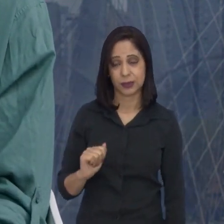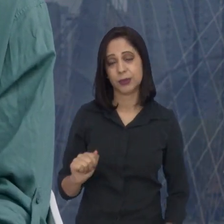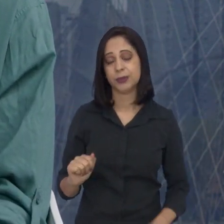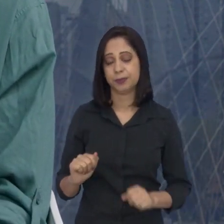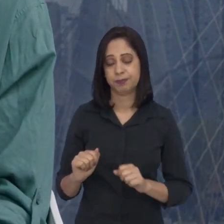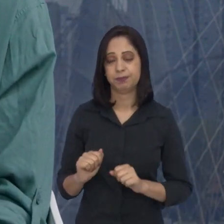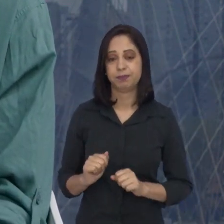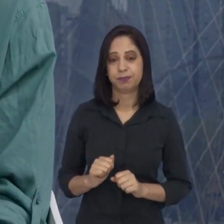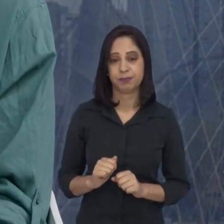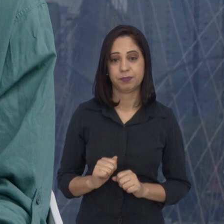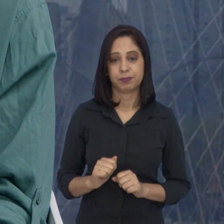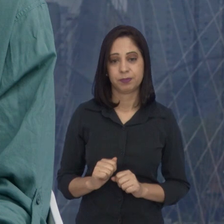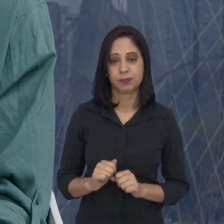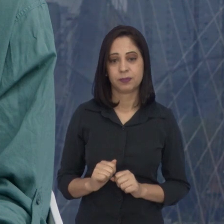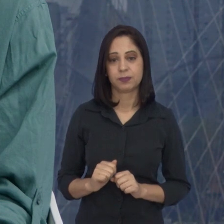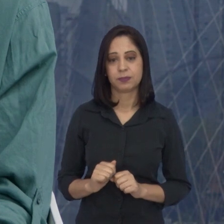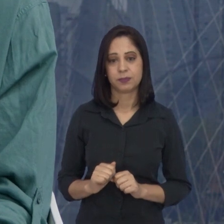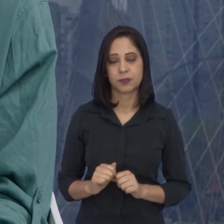país,